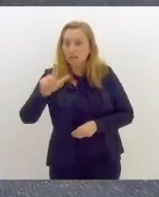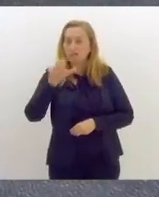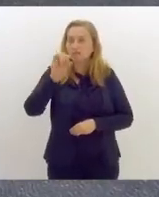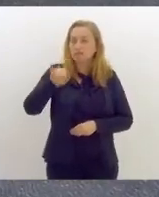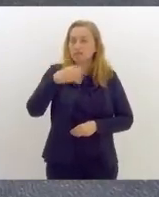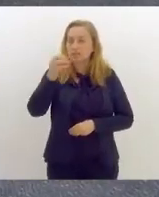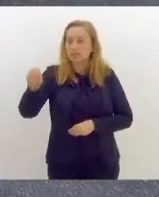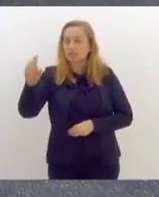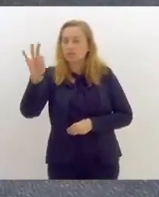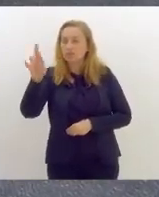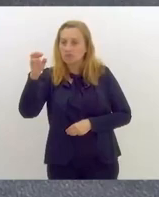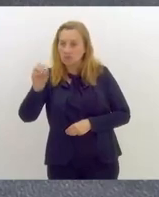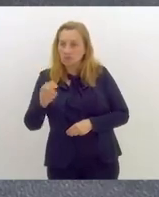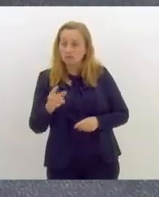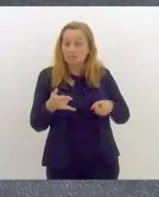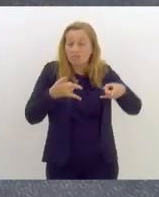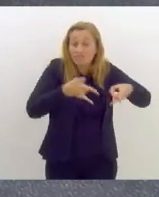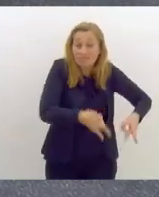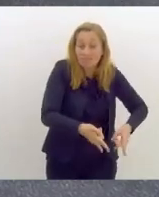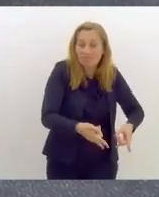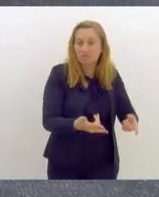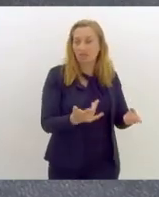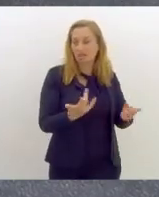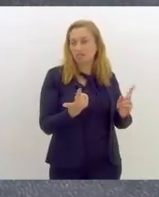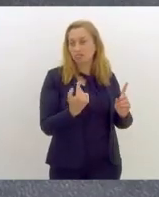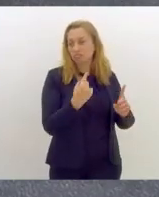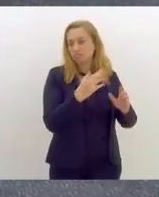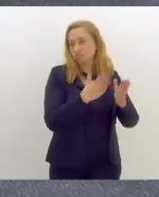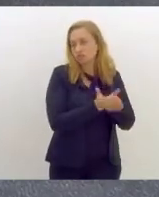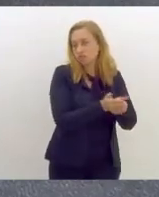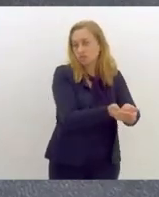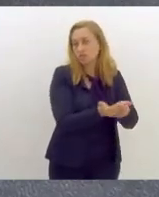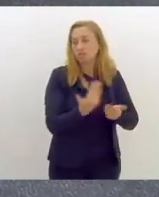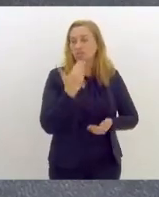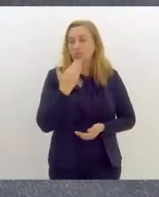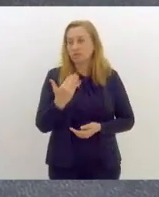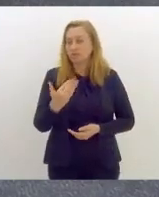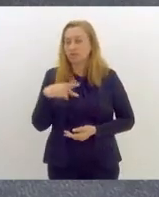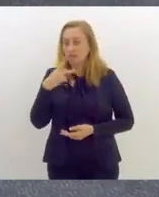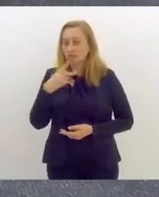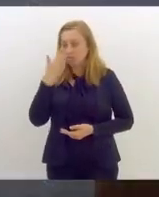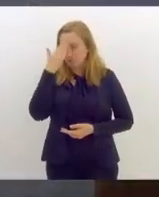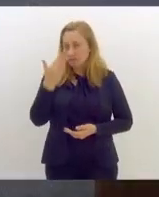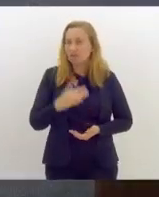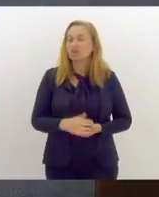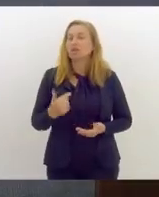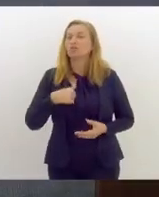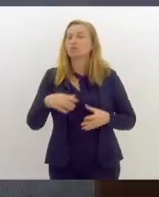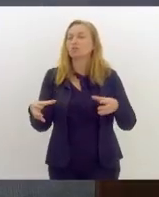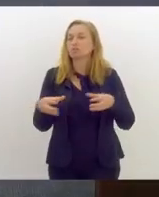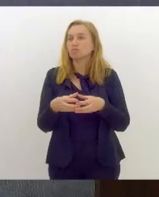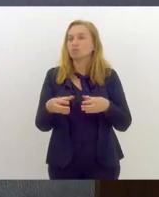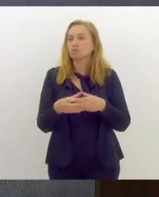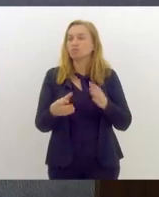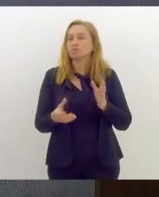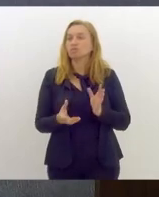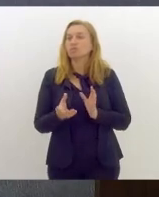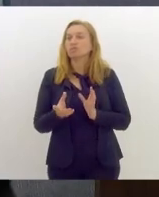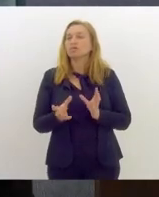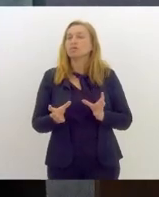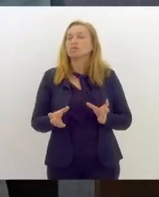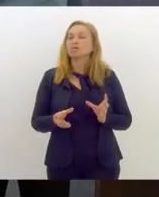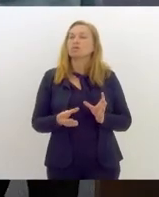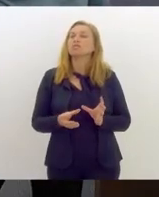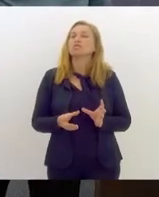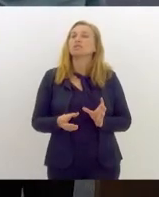cemitério de de embarcação Então queria aproveitar por isso que eu pedia parte Muito obrigado não muito importante eu sou da comissão saneamento ambiental como vossa excelência presidia